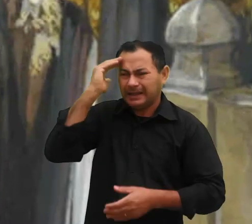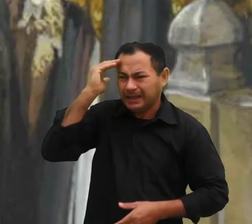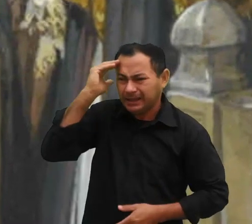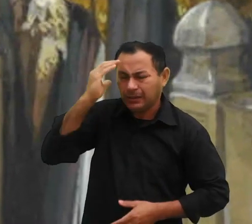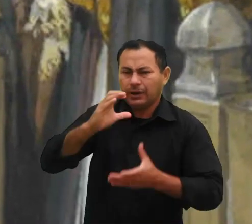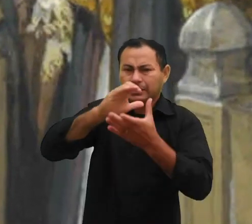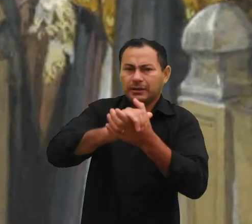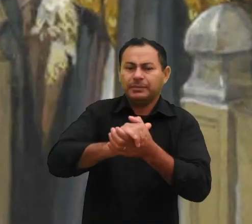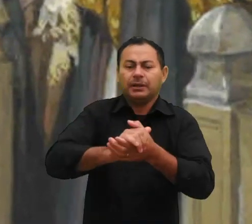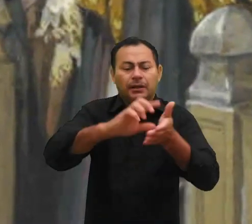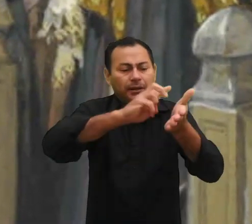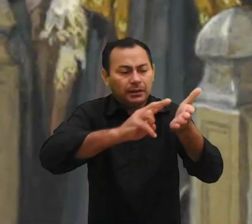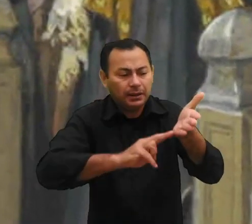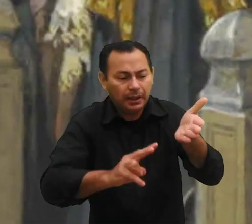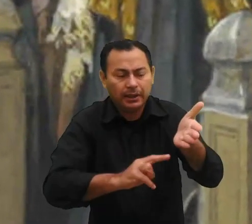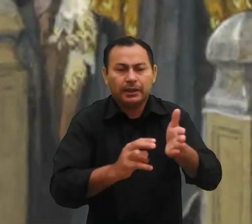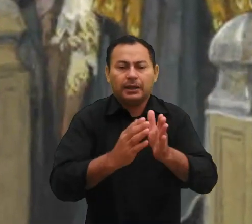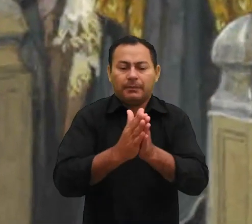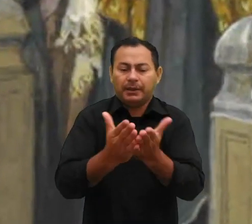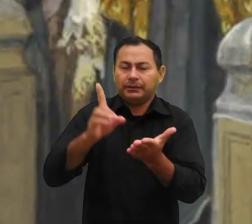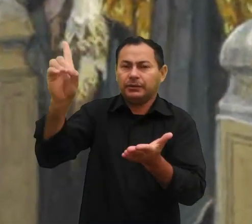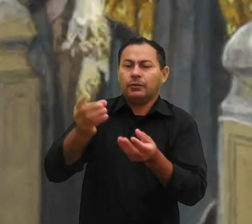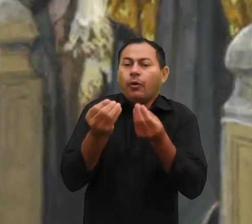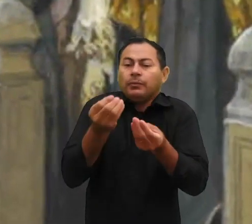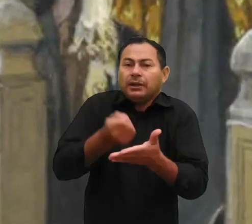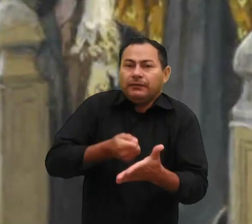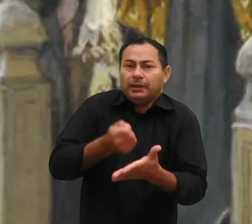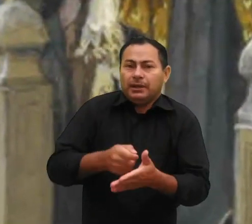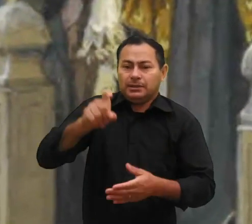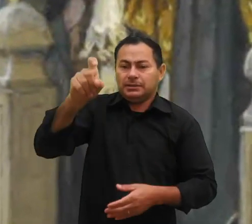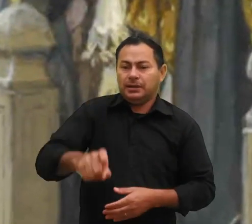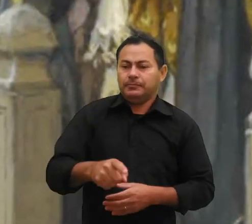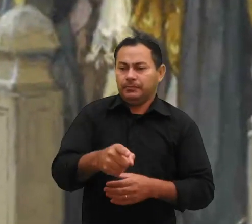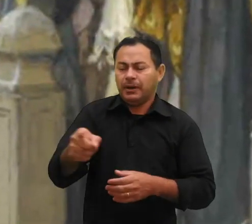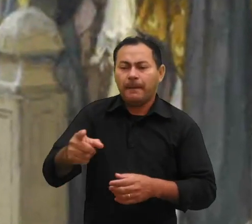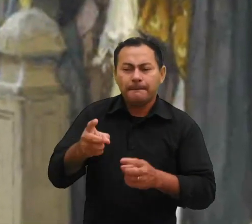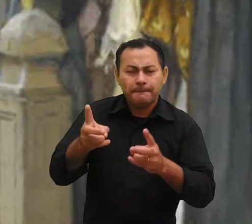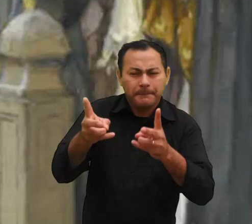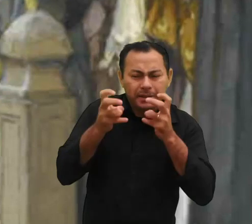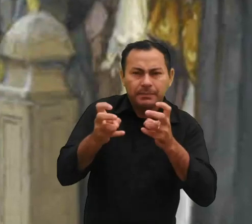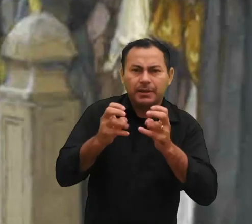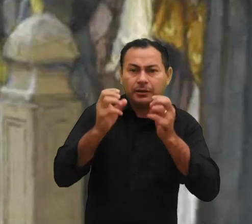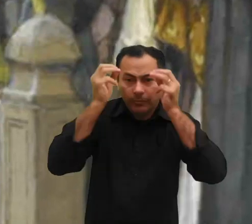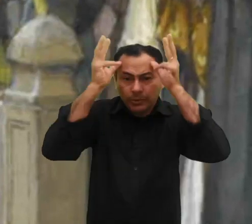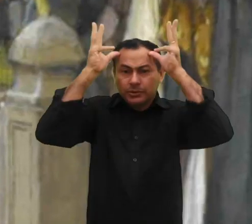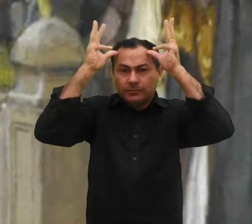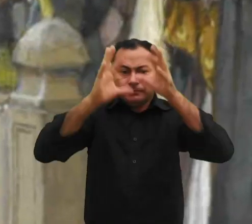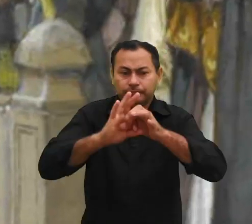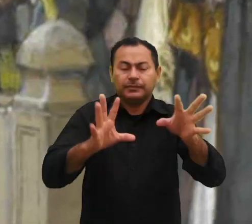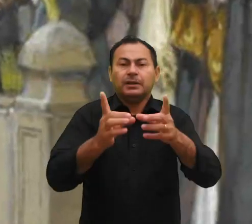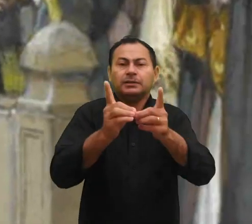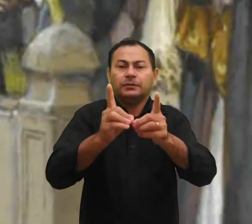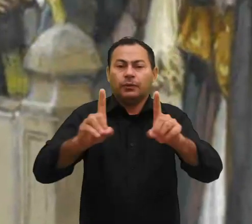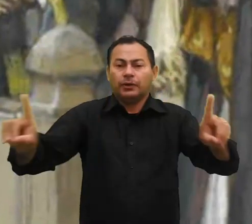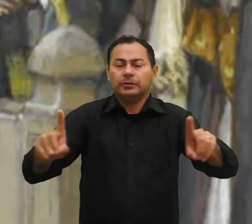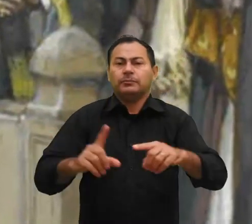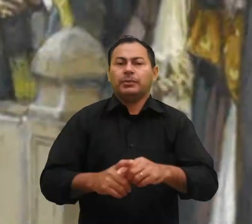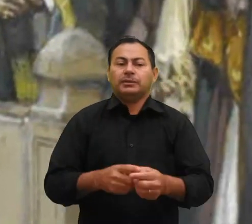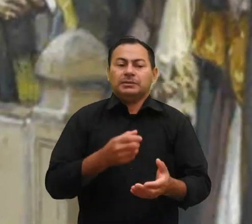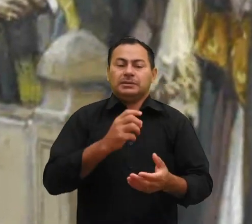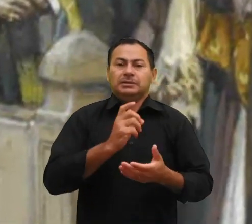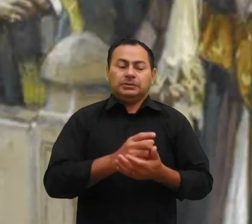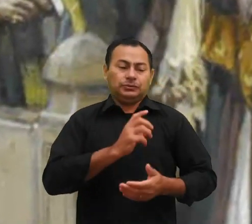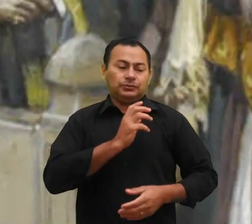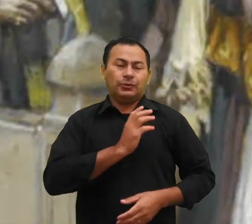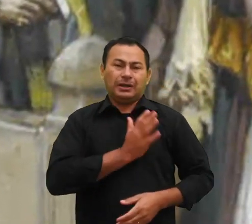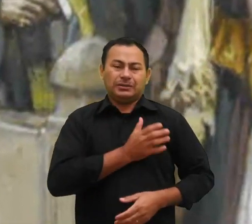o que é casamento, leiam as Escrituras e vejam como ele deveria ser. Vocês vão perceber que Moisés só permitiu o divórcio por causa